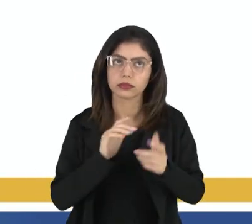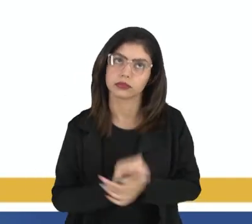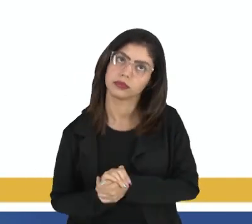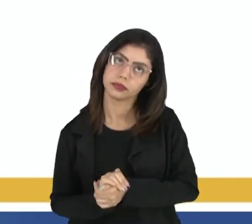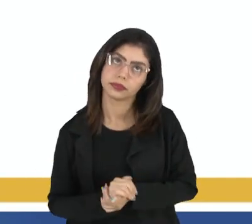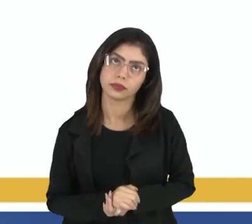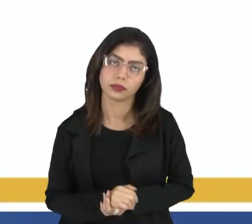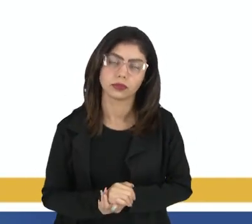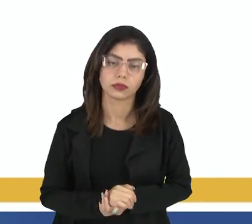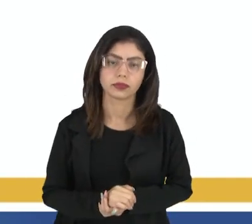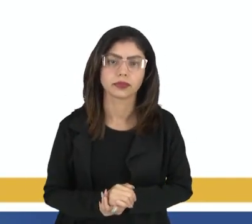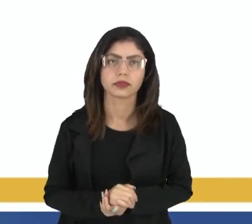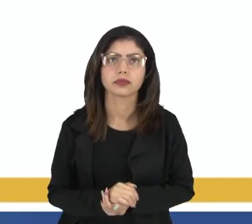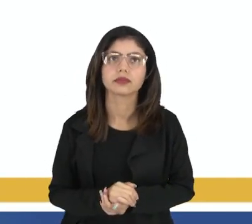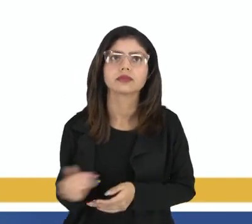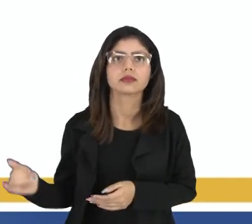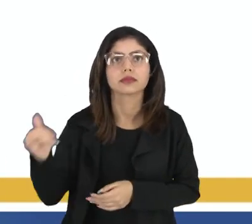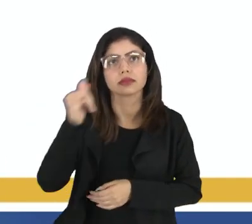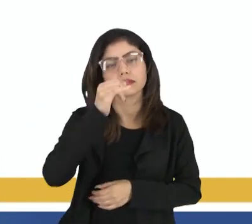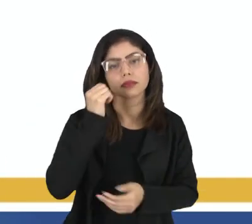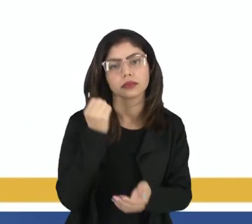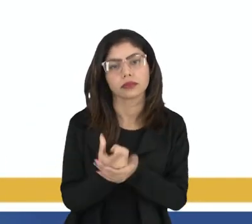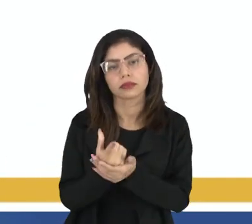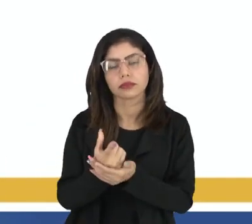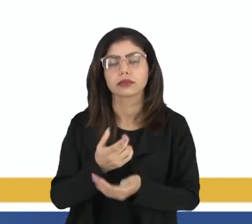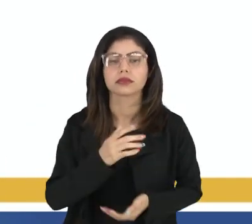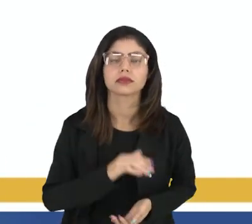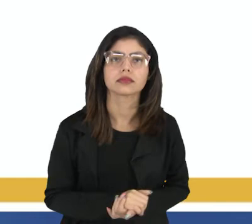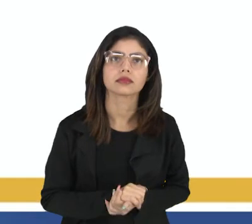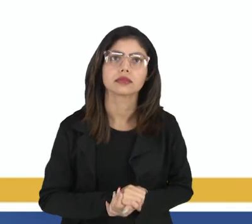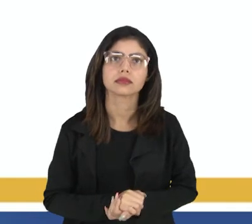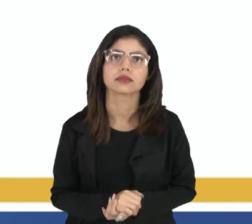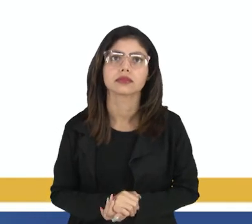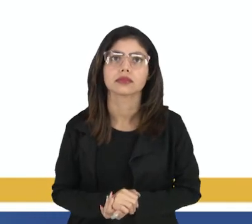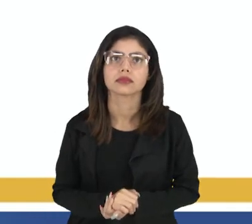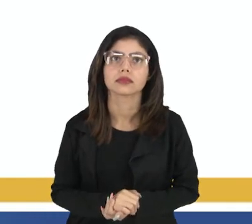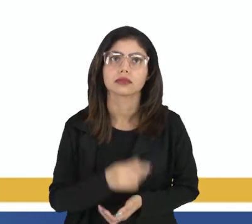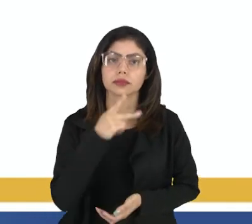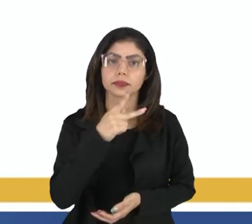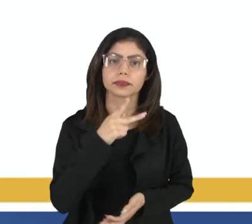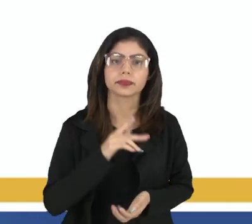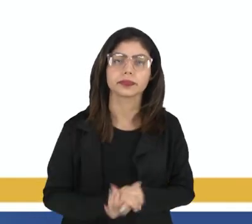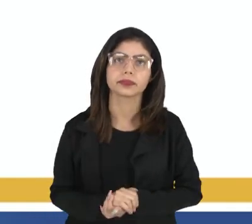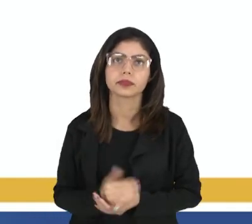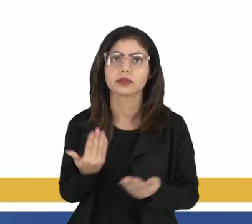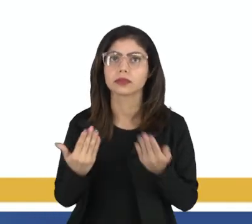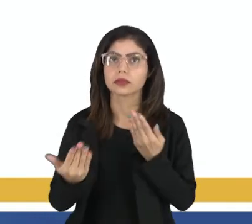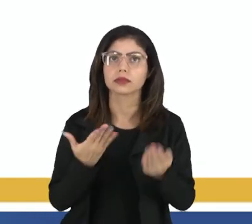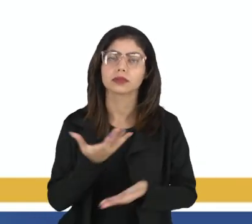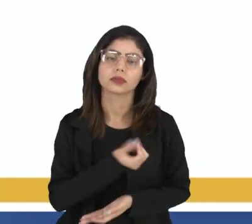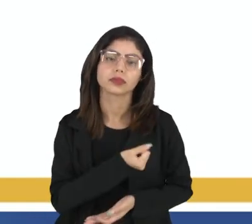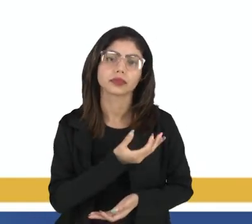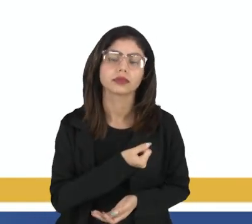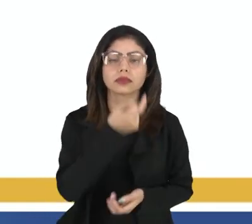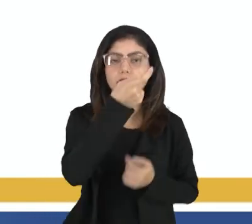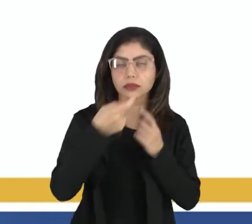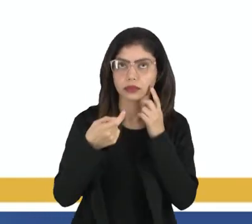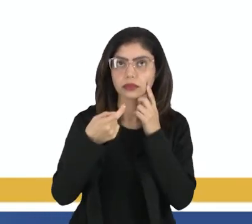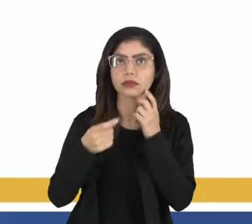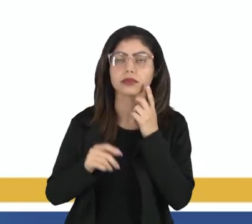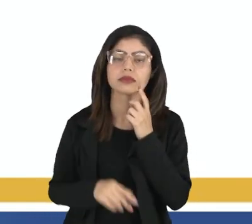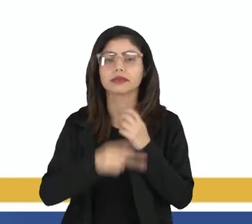lugares e o preço da passagem, P, relaciona-se com um